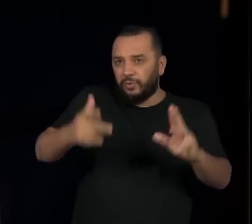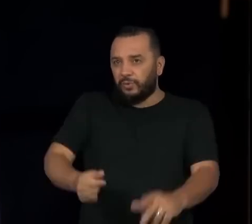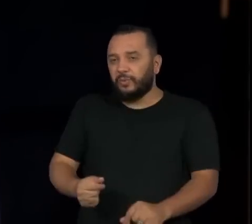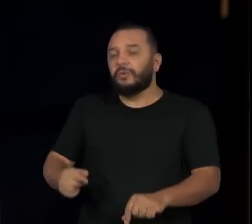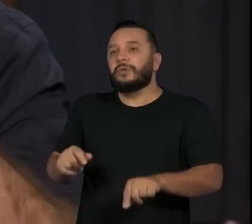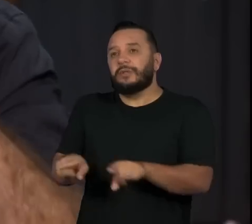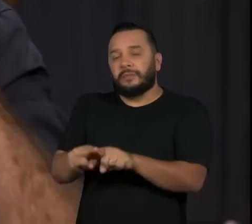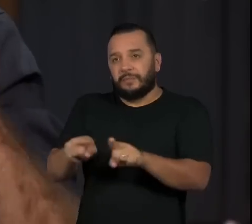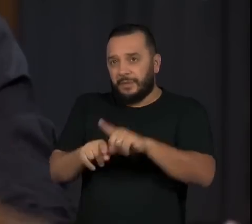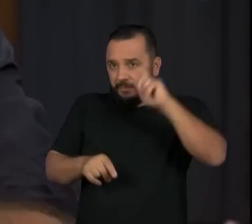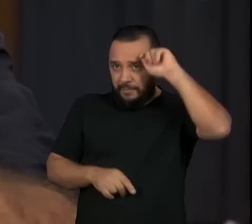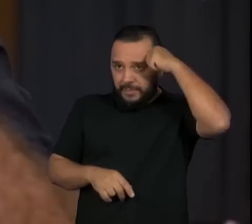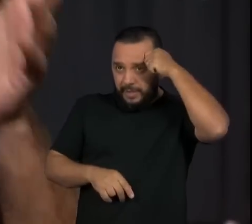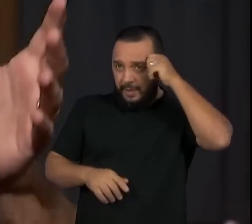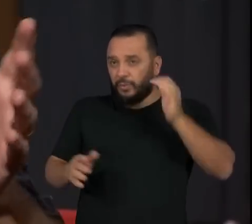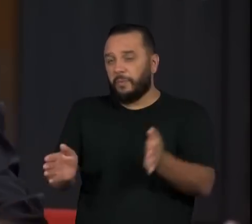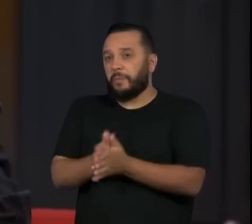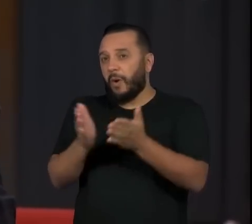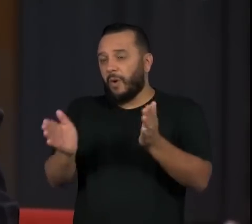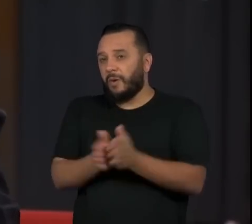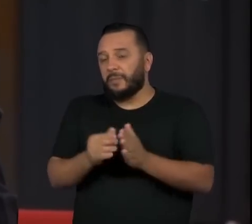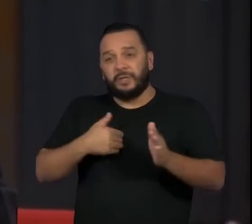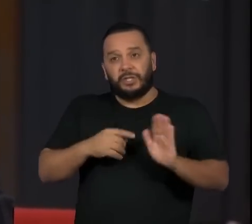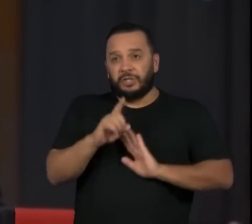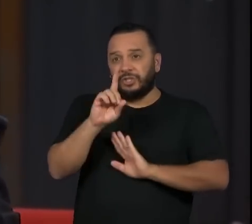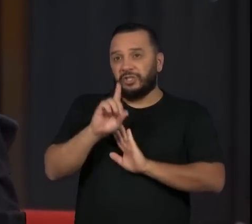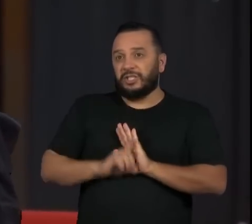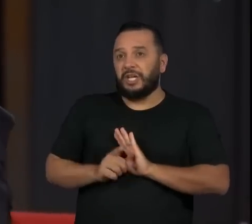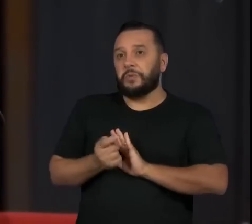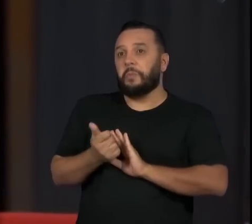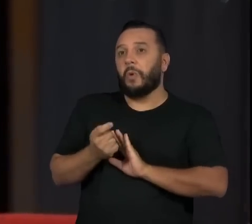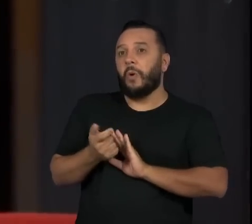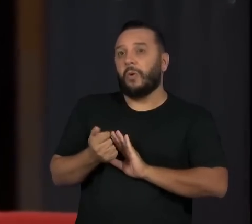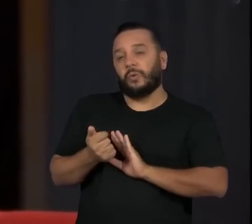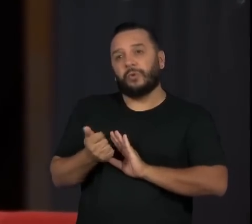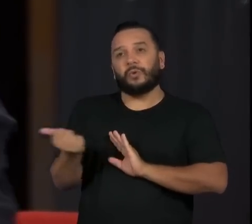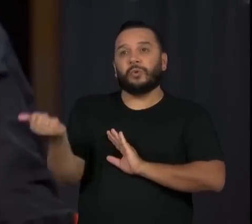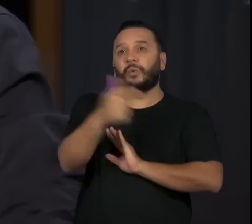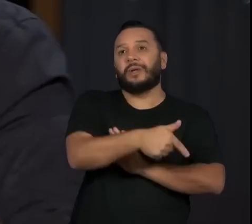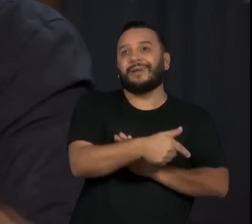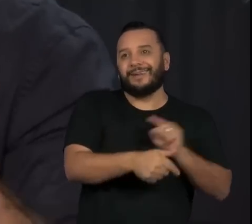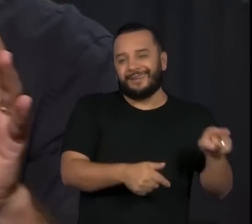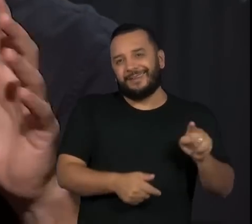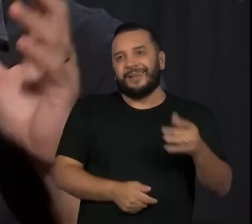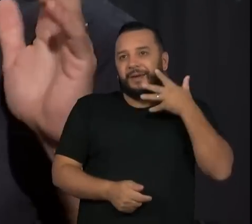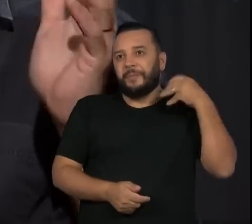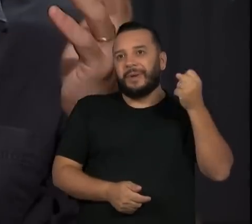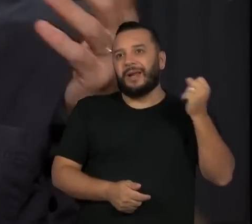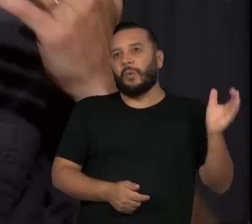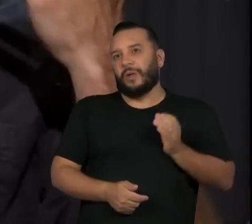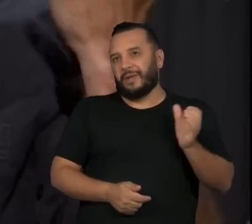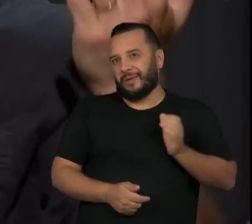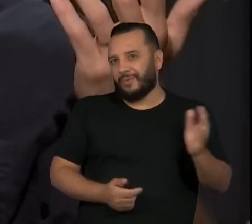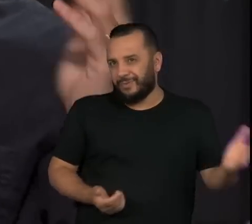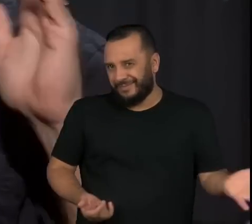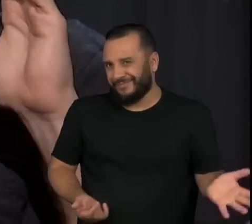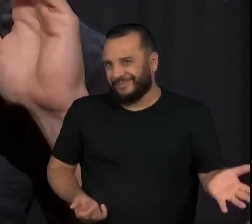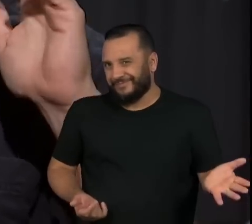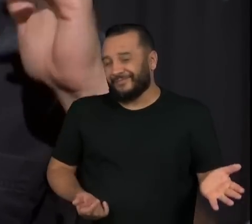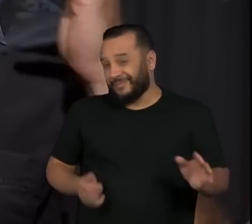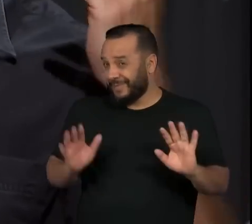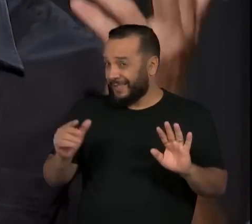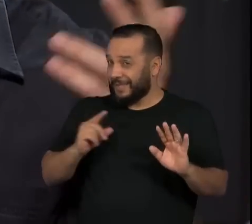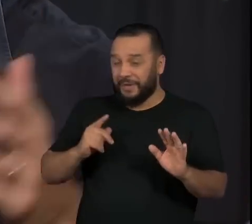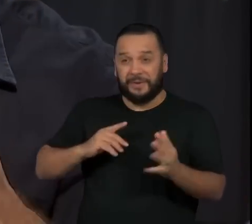preto e pobre tem direitos que são absolutamente diferentes na prática de quem é branco e rico. Então, é uma democracia